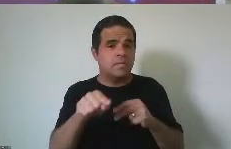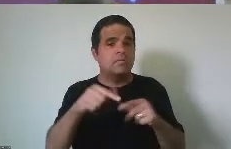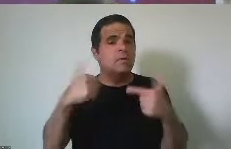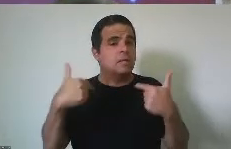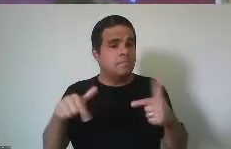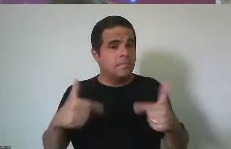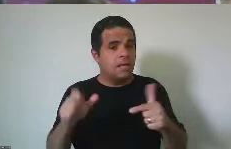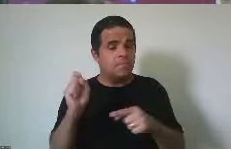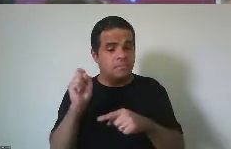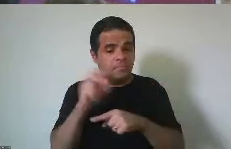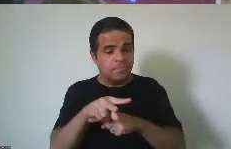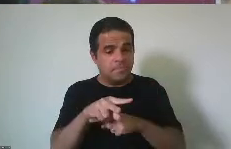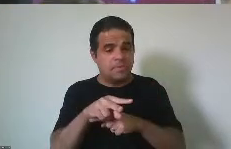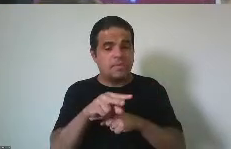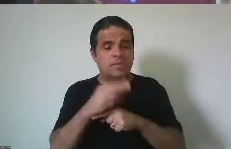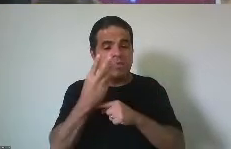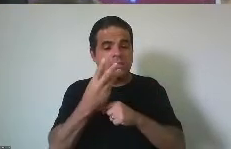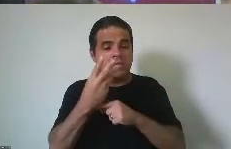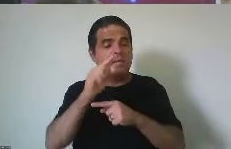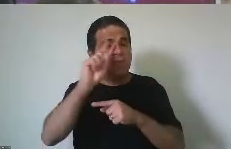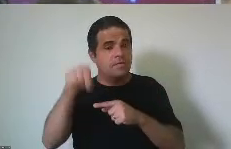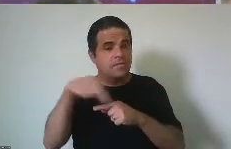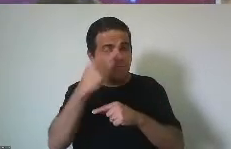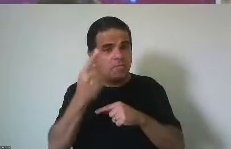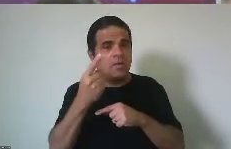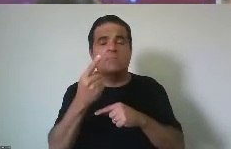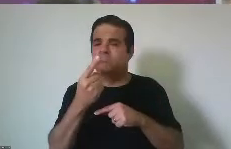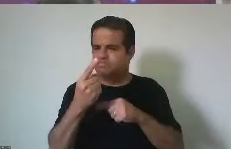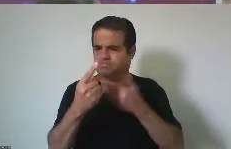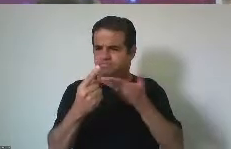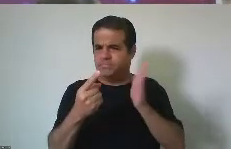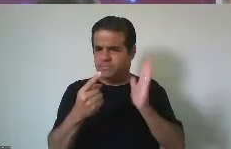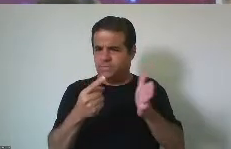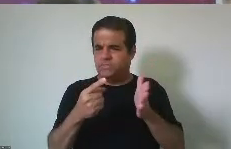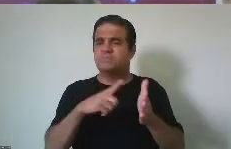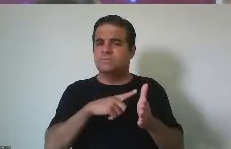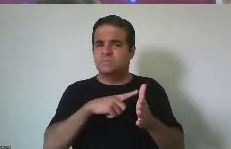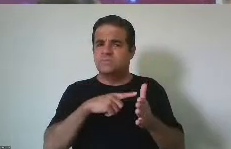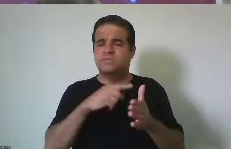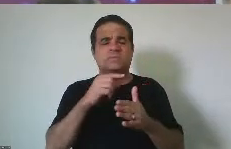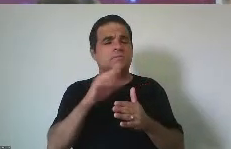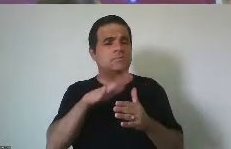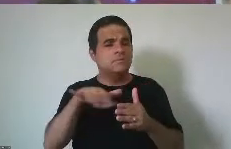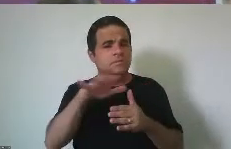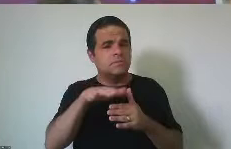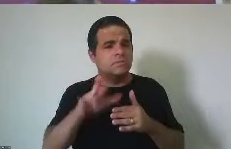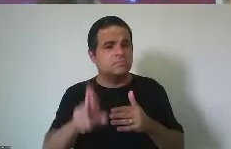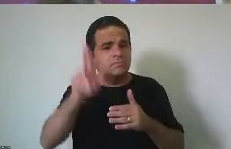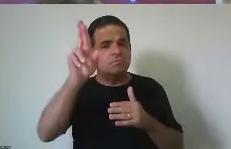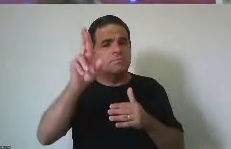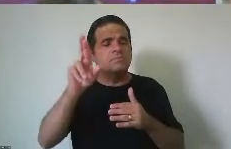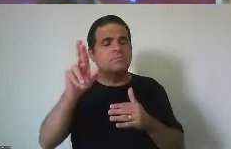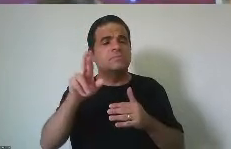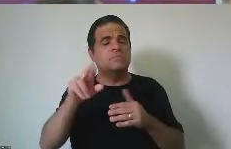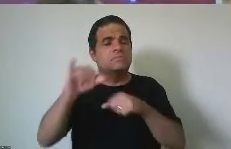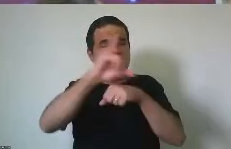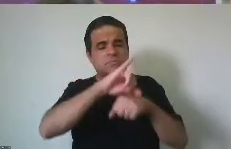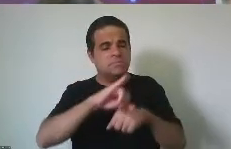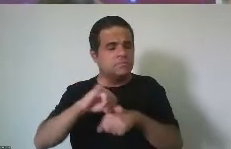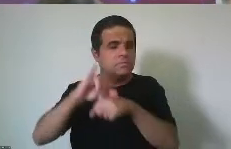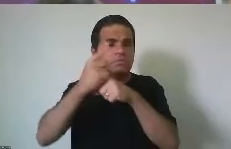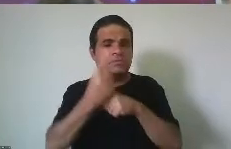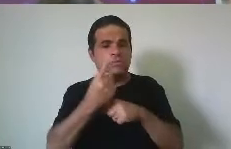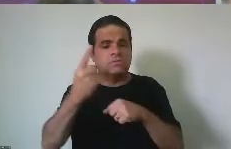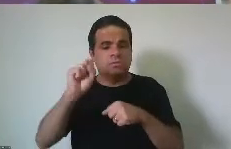2.3 que vamos terminar esse ctp:18 milhões de